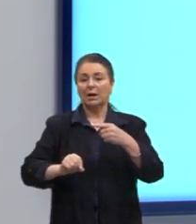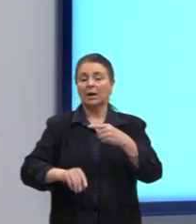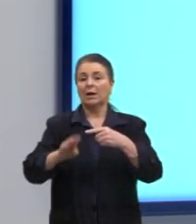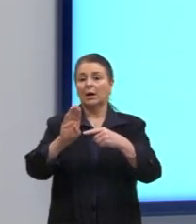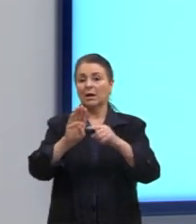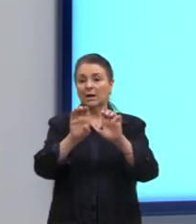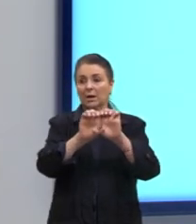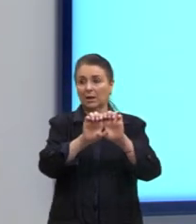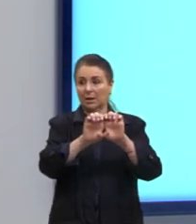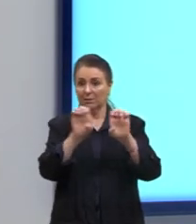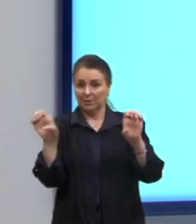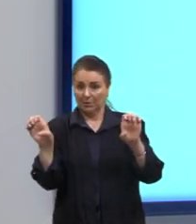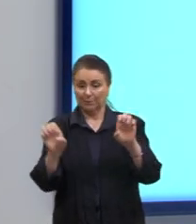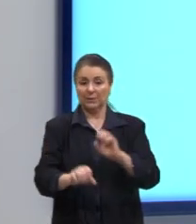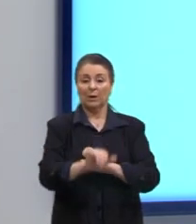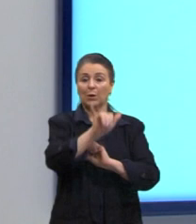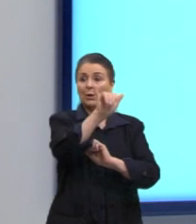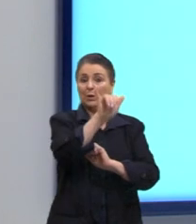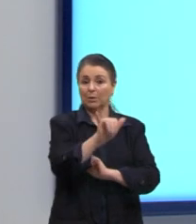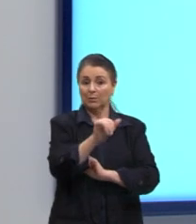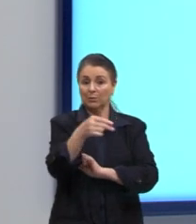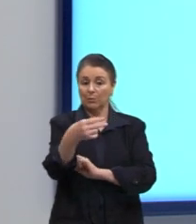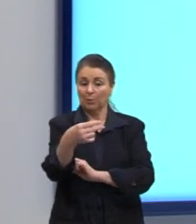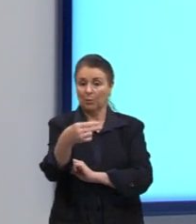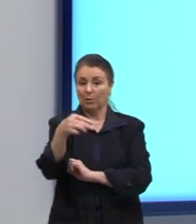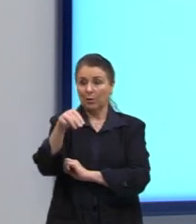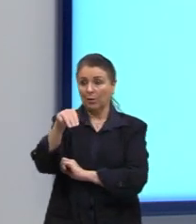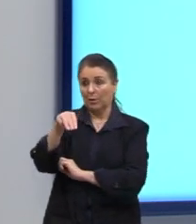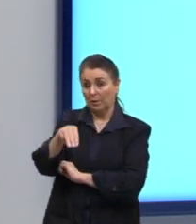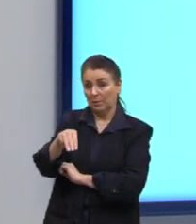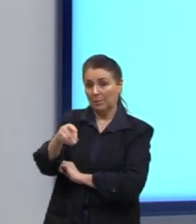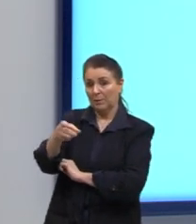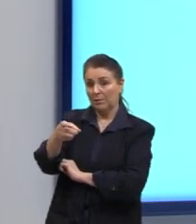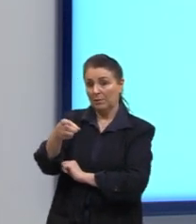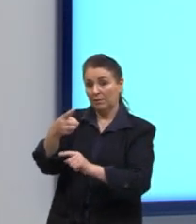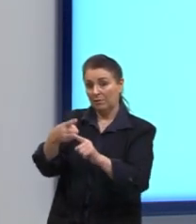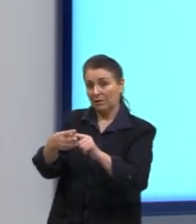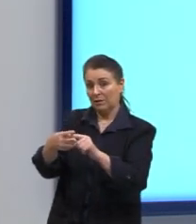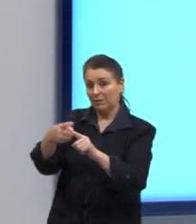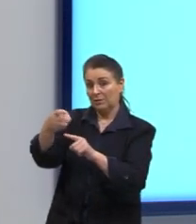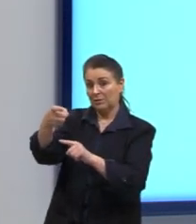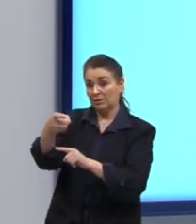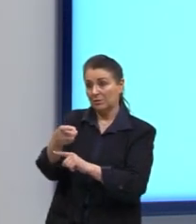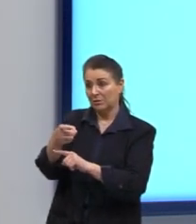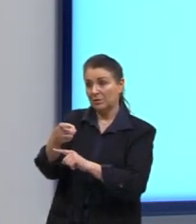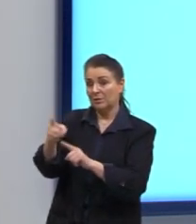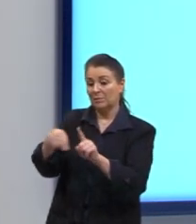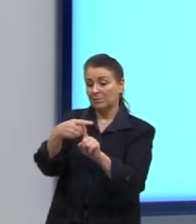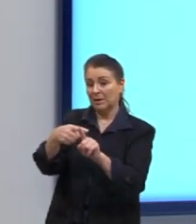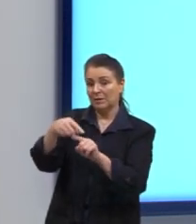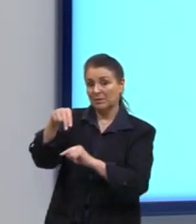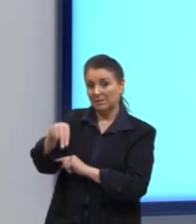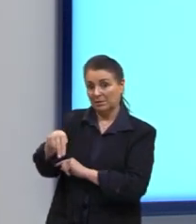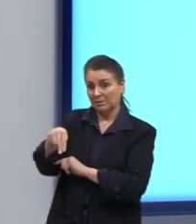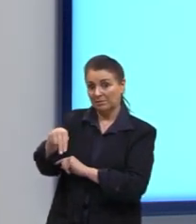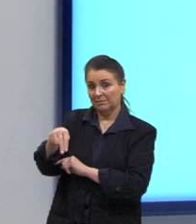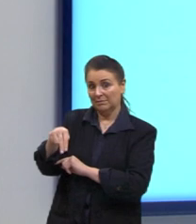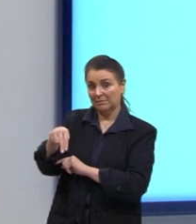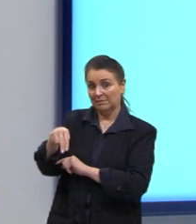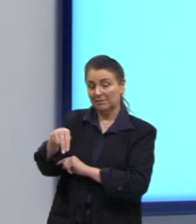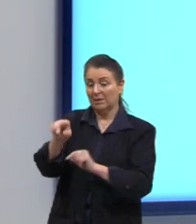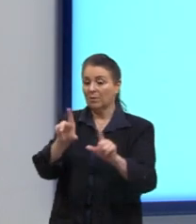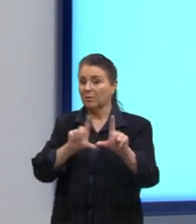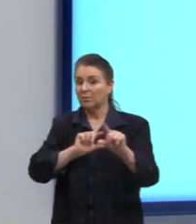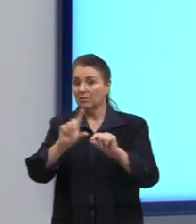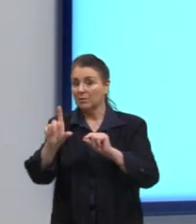e y é igual a m vezes x + n quando eu escolho um dos pontos